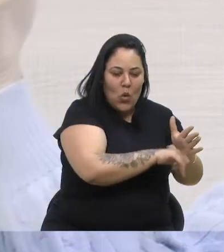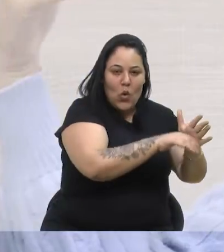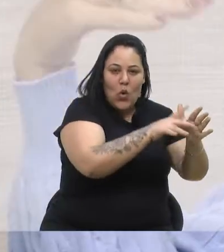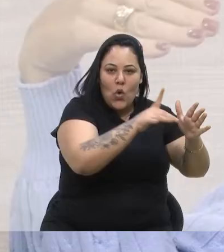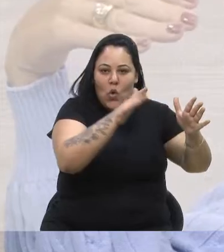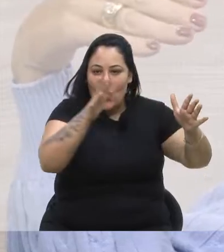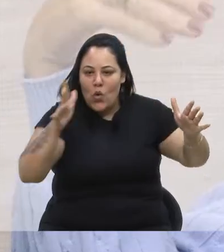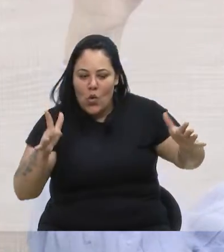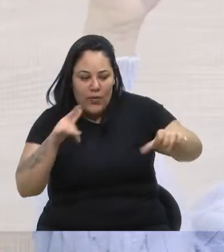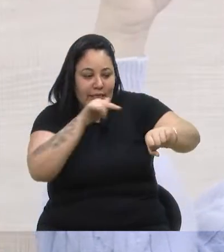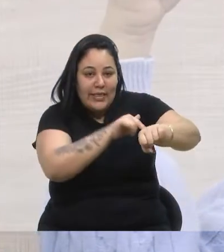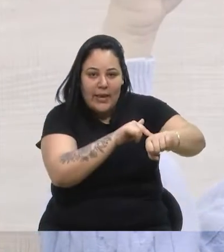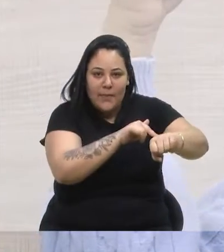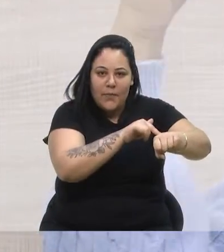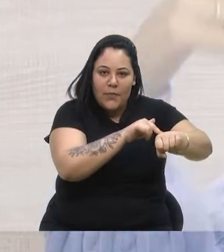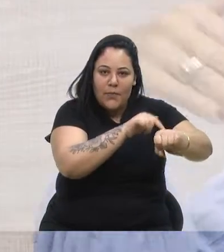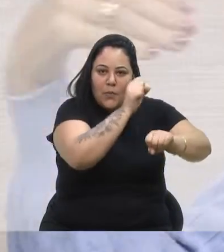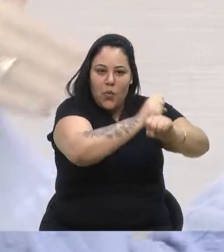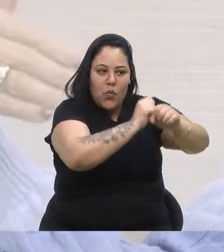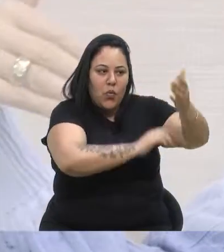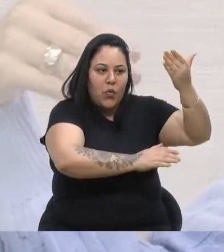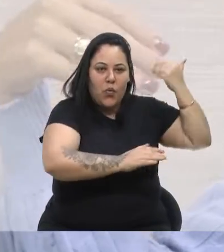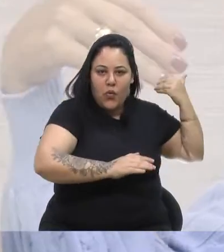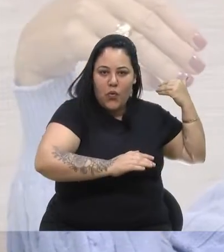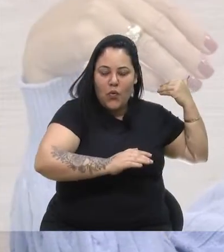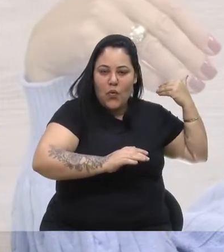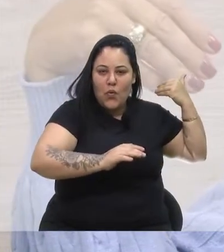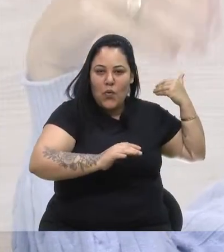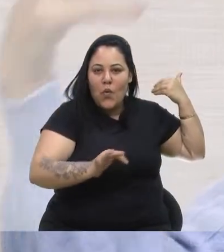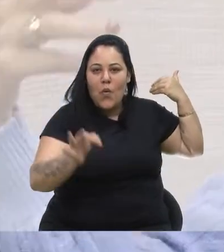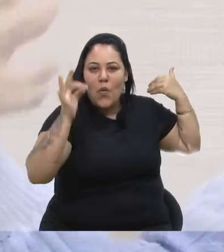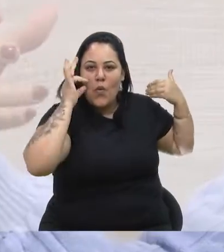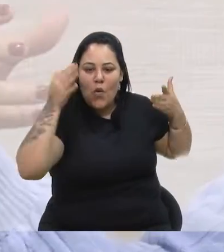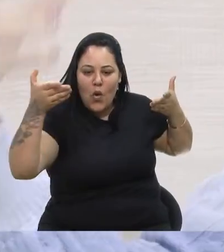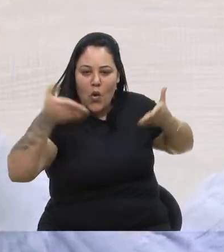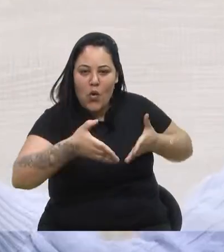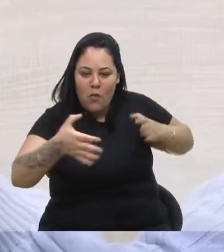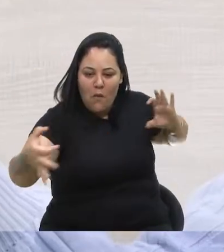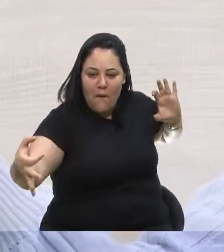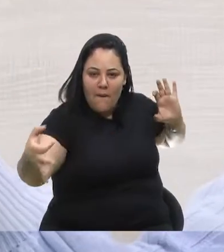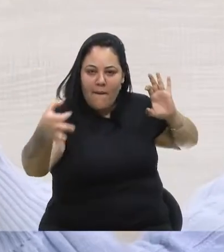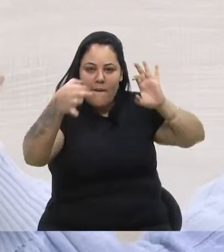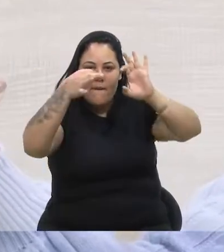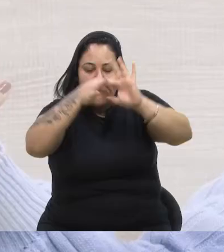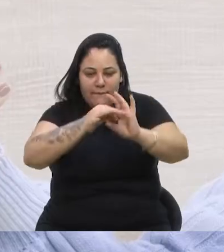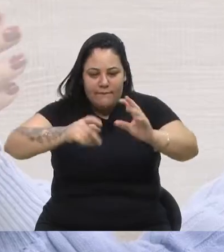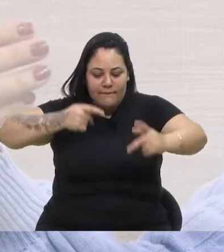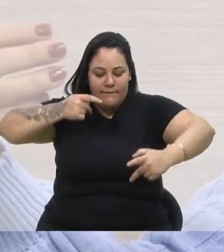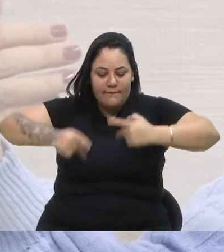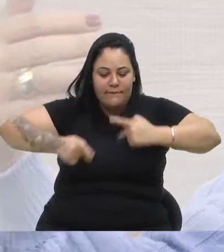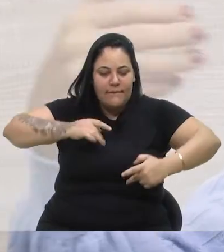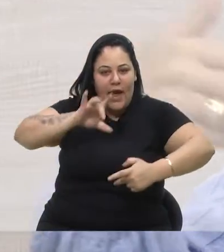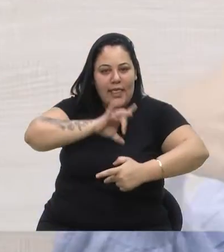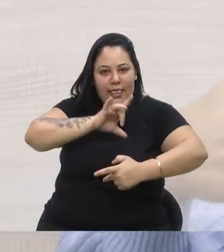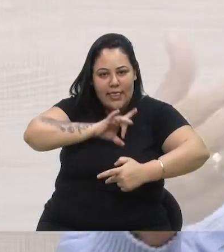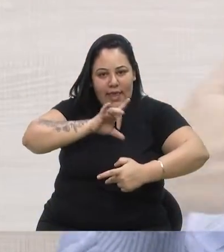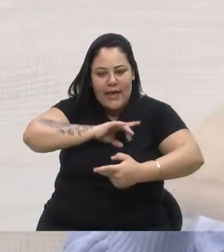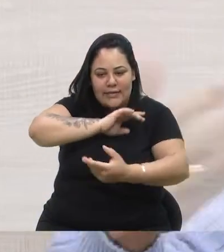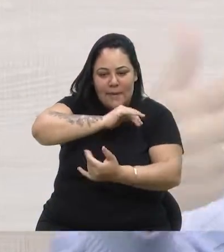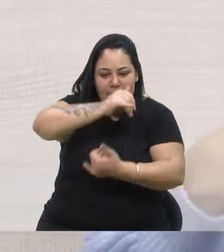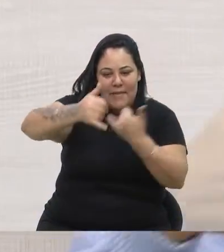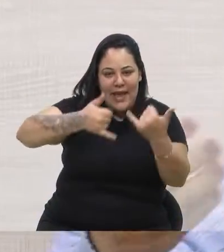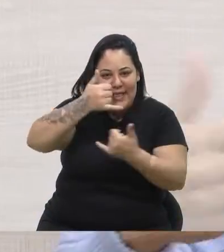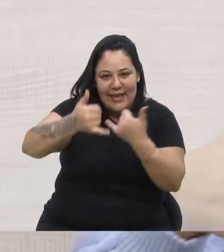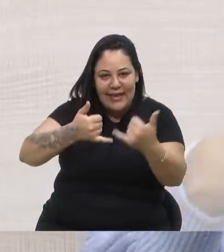passagem de tempo, presente e passado, é ancorada nessa personagem e ela tem